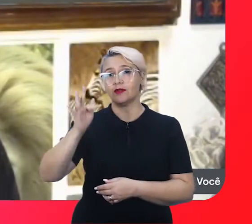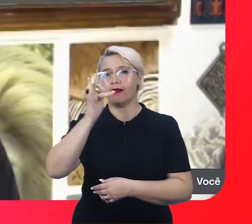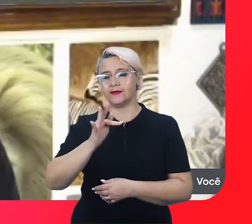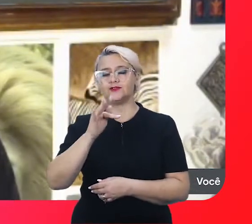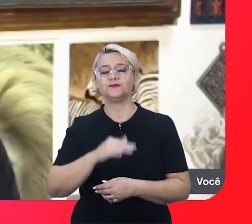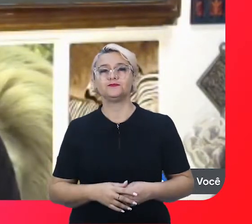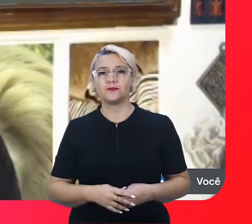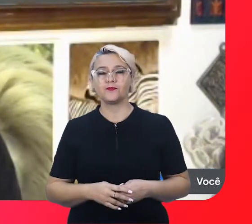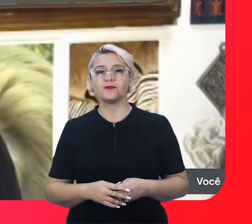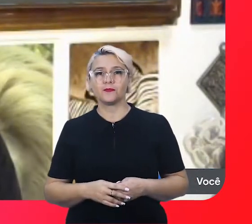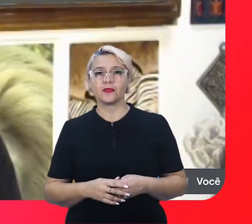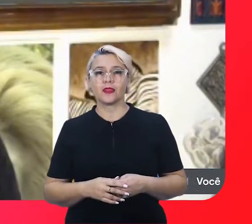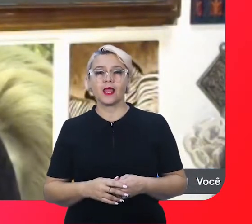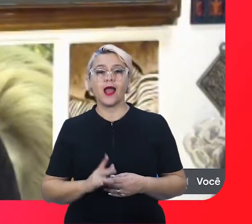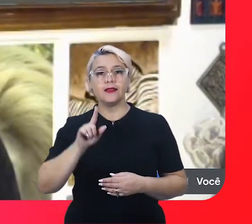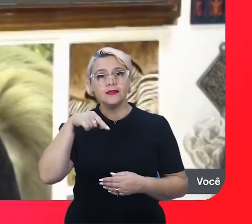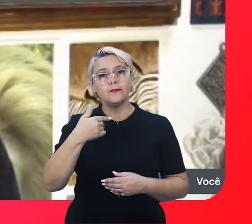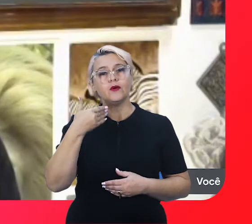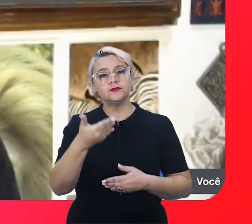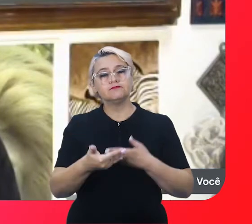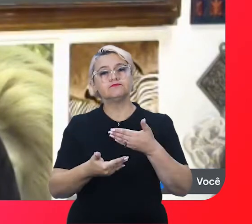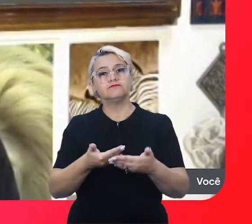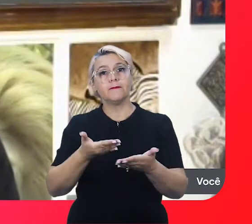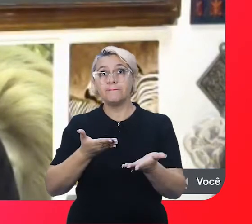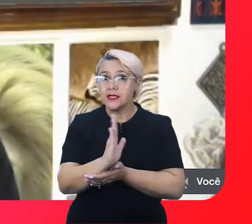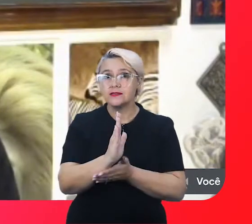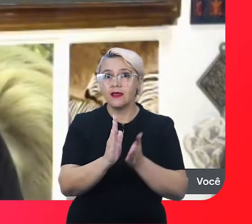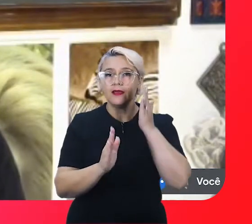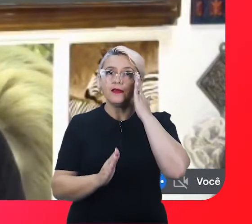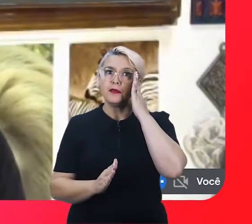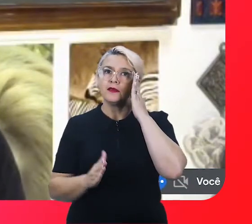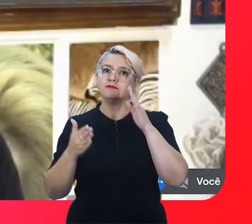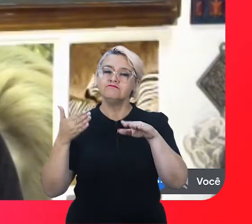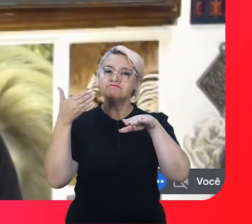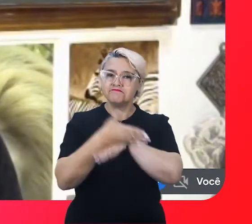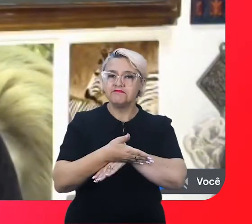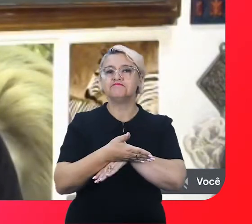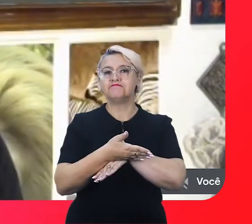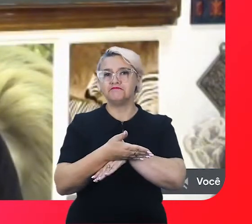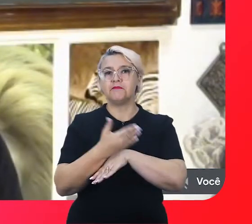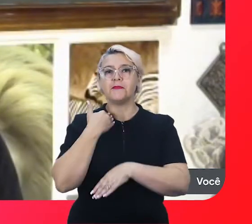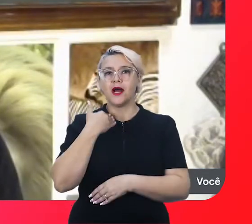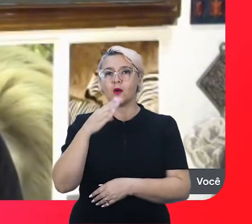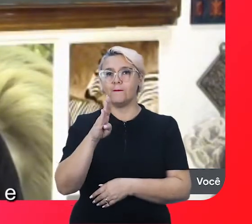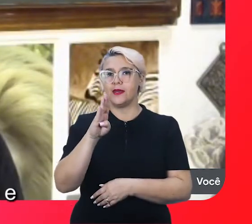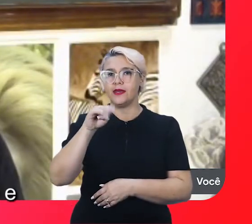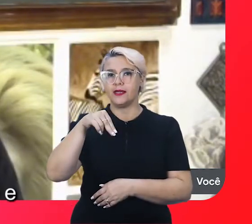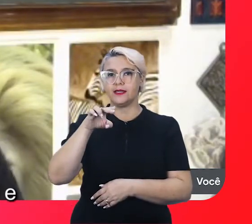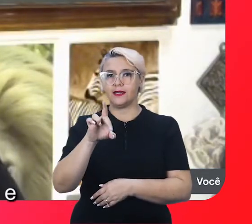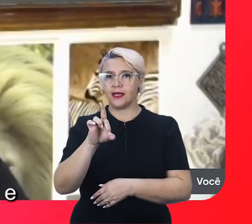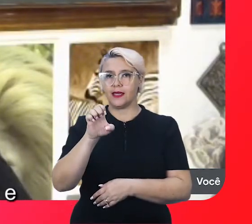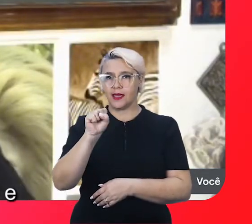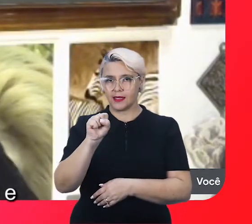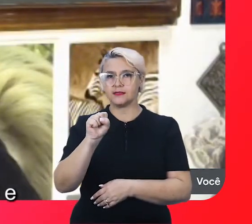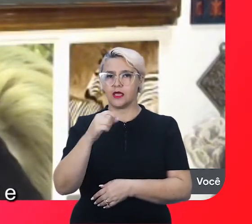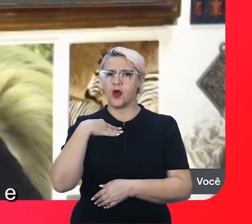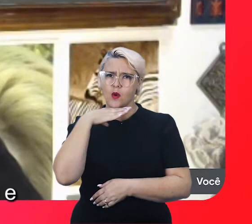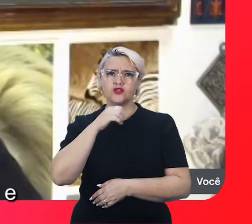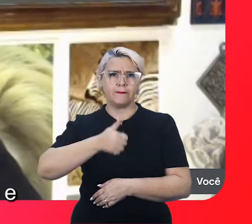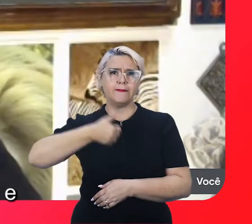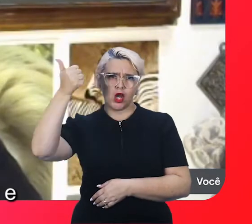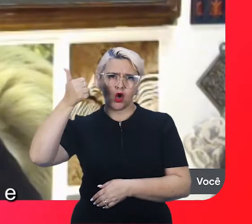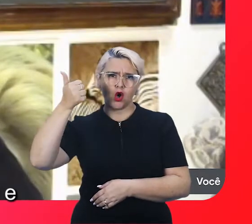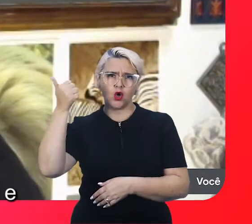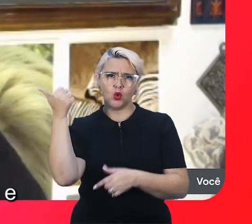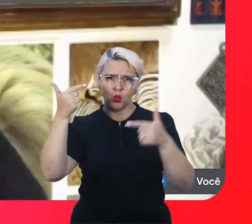faculdade, né? E passei e acabei entrando para o BNDES, que eu acho que ainda hoje é um dos melhores empregos do